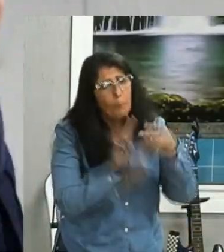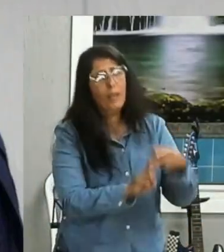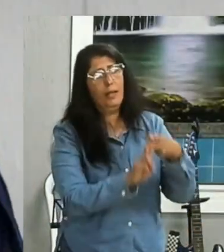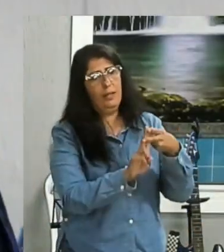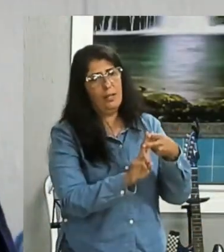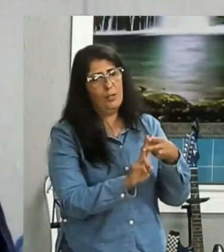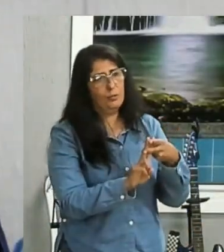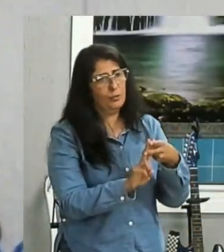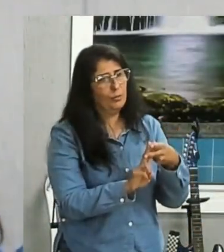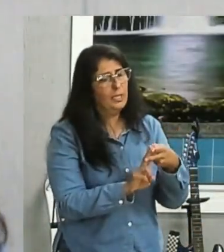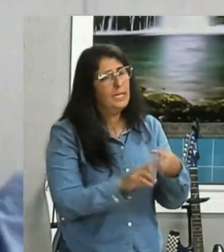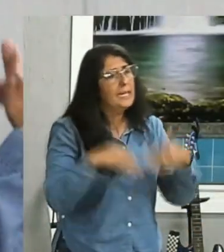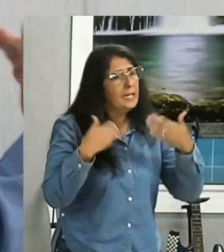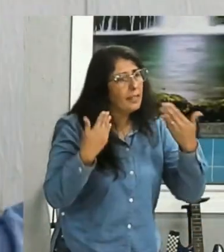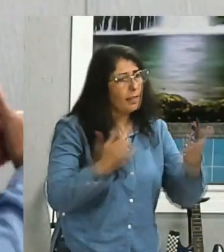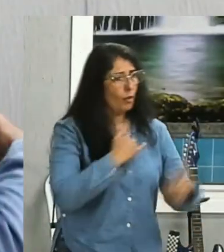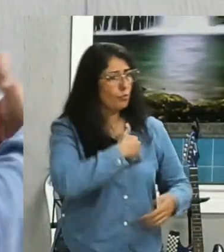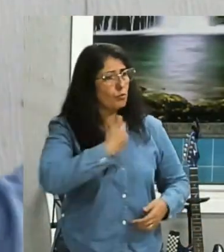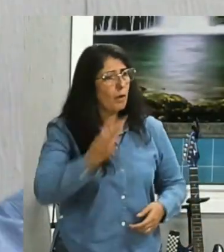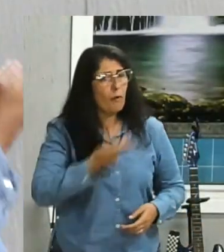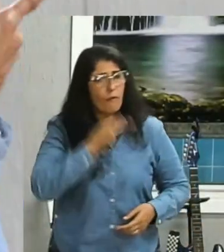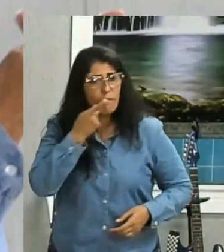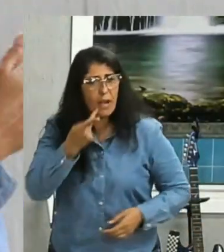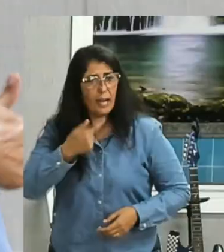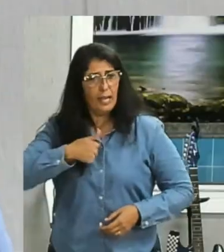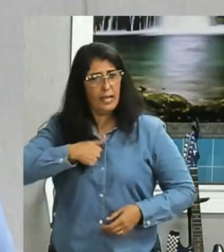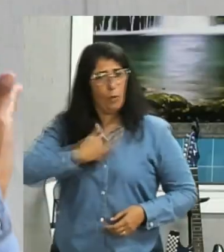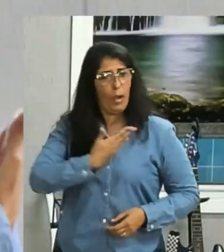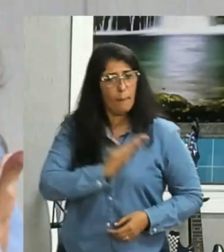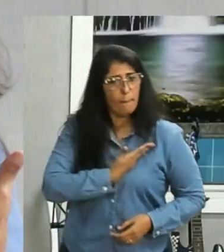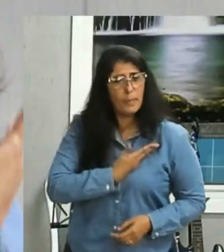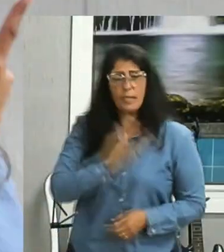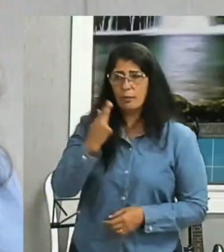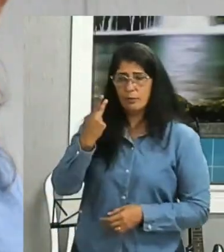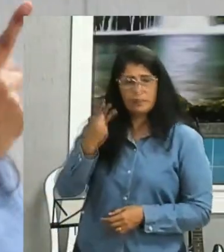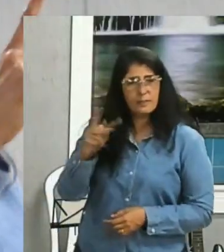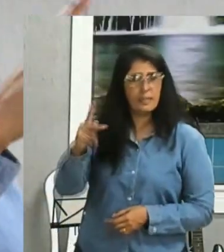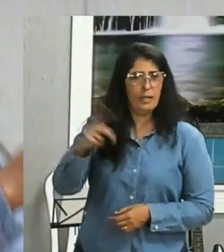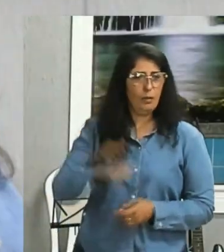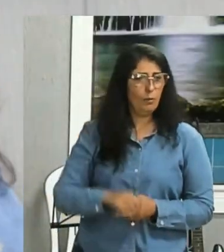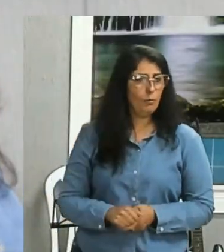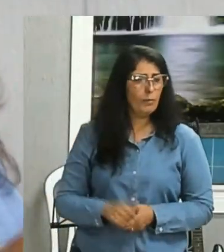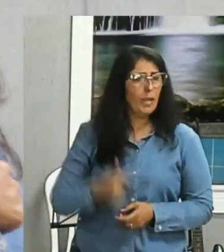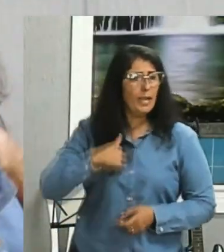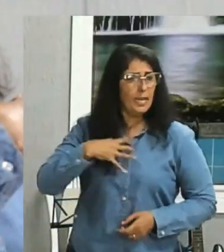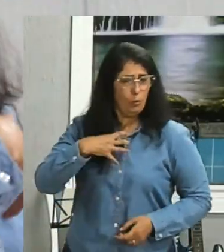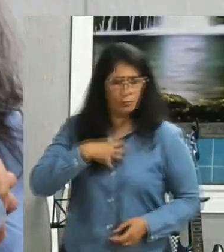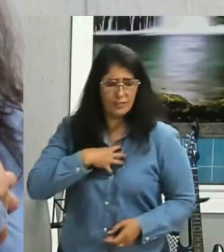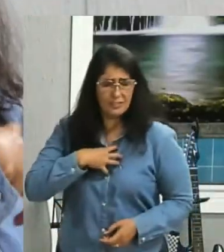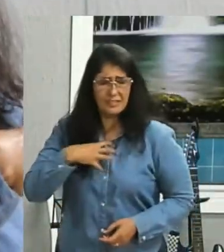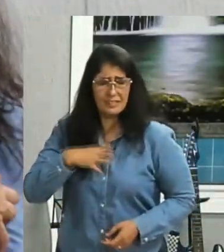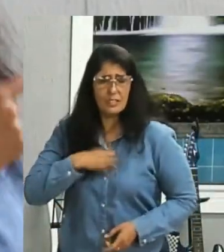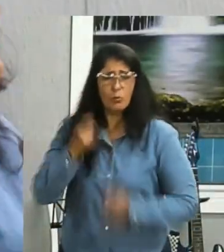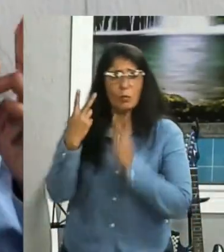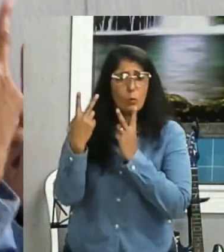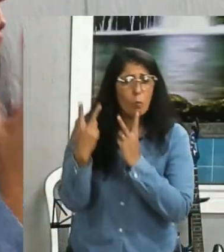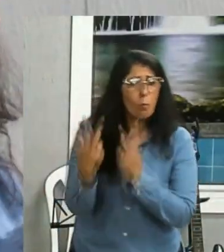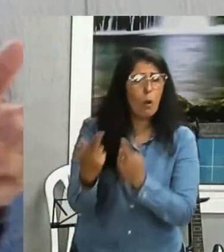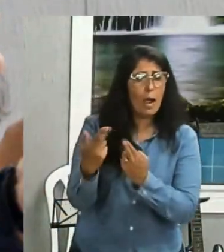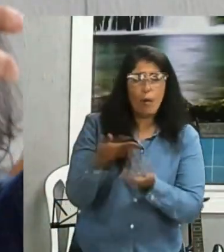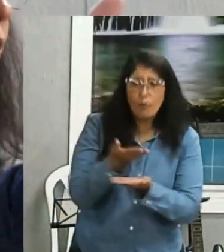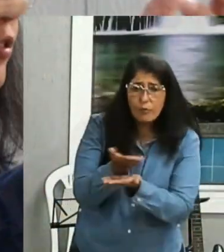sofrendo tal qual vocês, eu sou companheiro de vocês, eu participo junto com